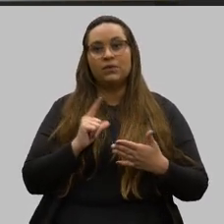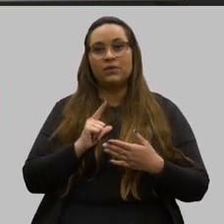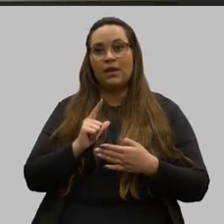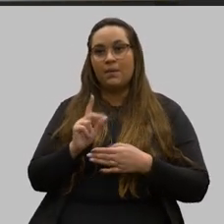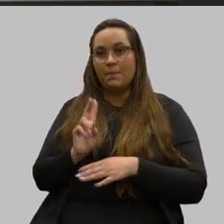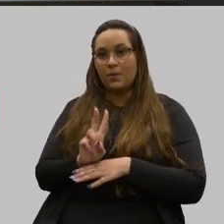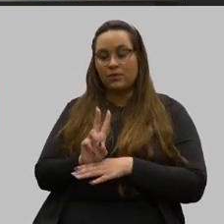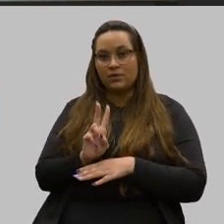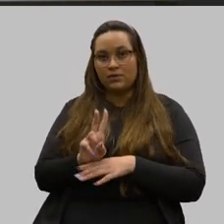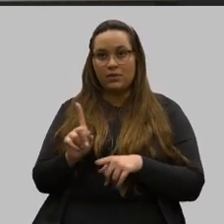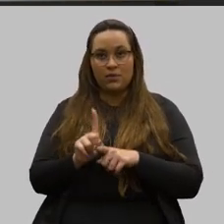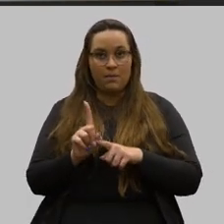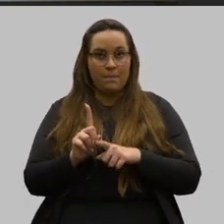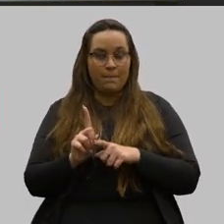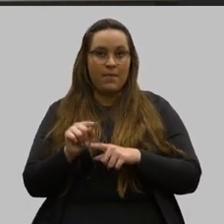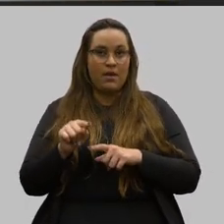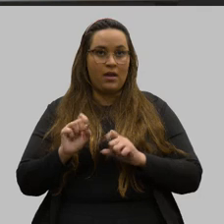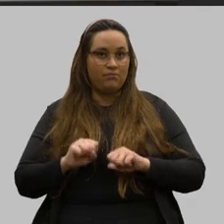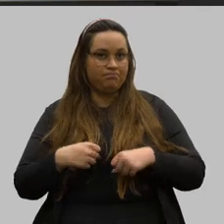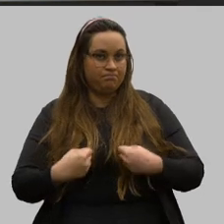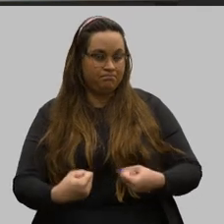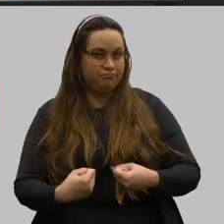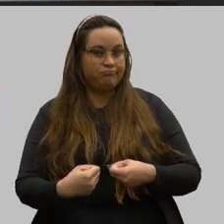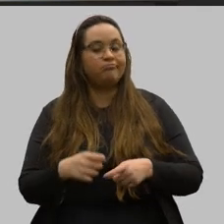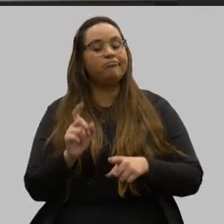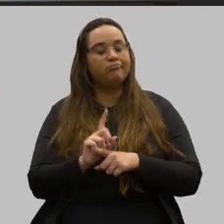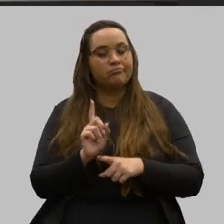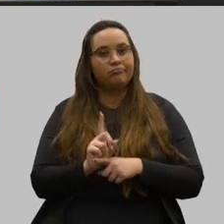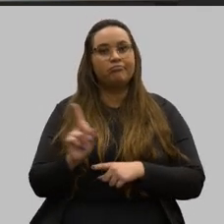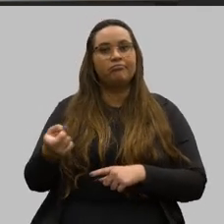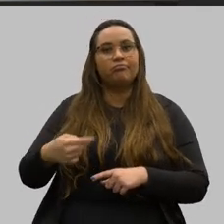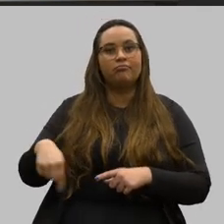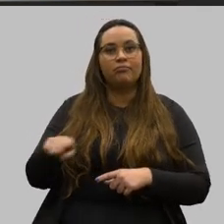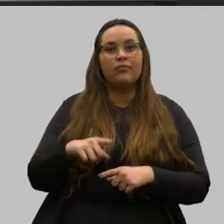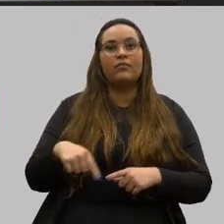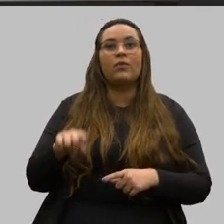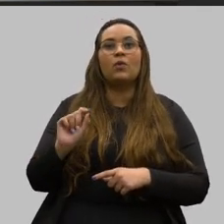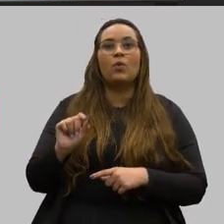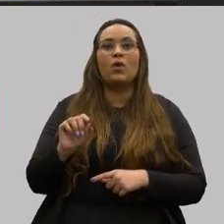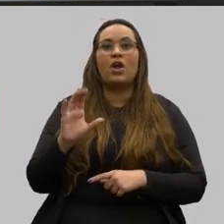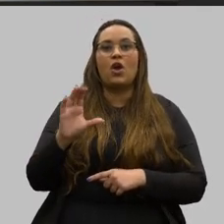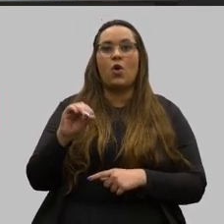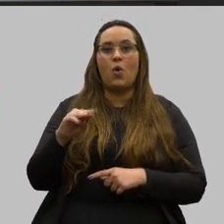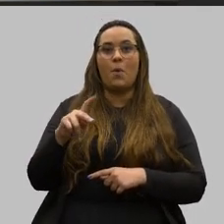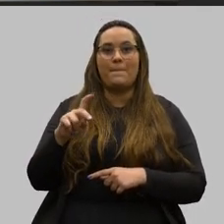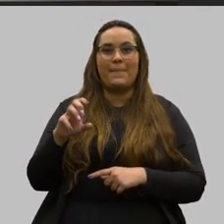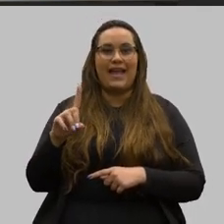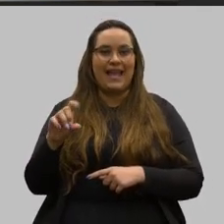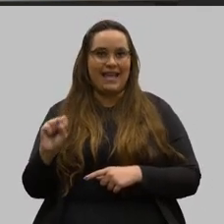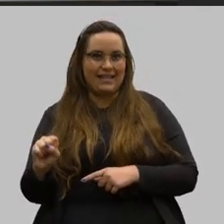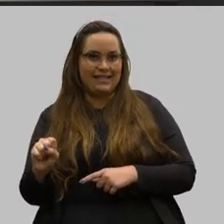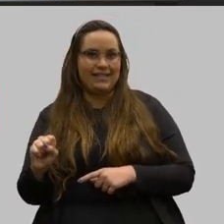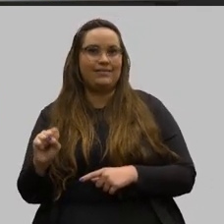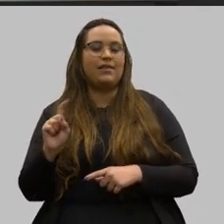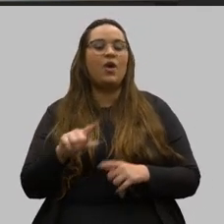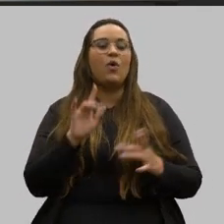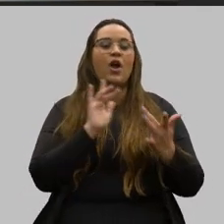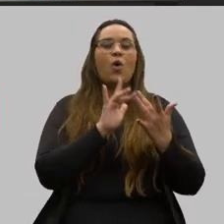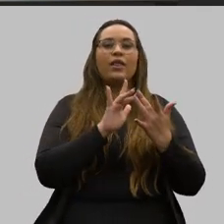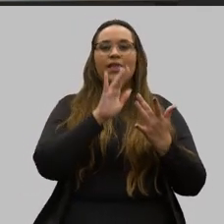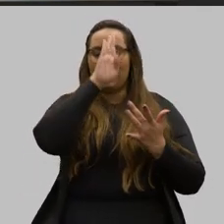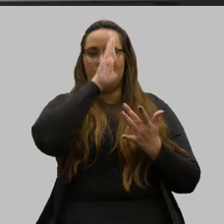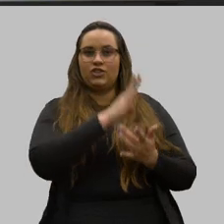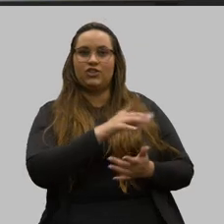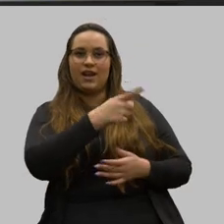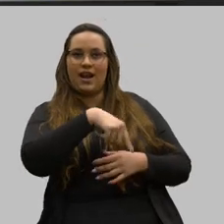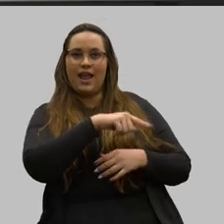Civil vem trazendo o fomento das operacionalizações das compex que são os contatos mais diretos das unidades com os municípios e